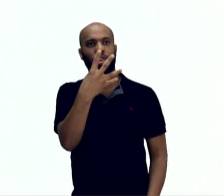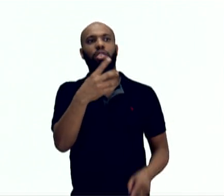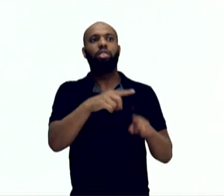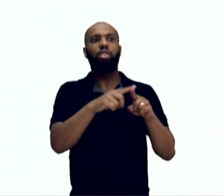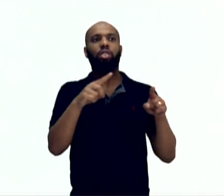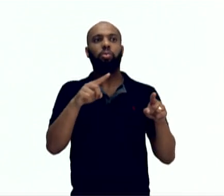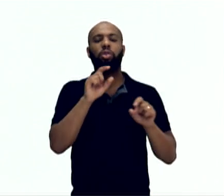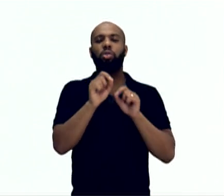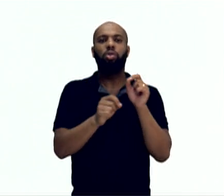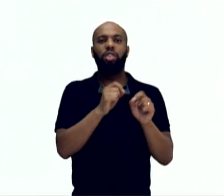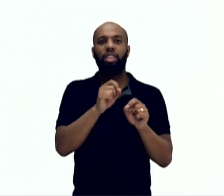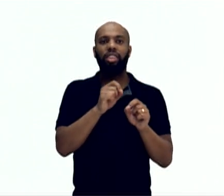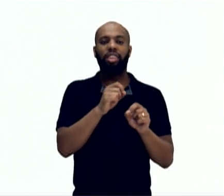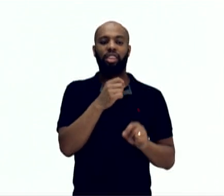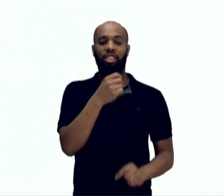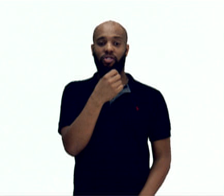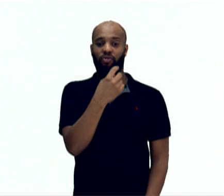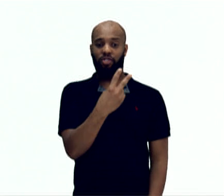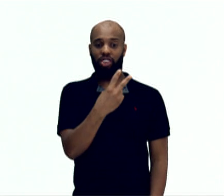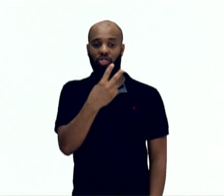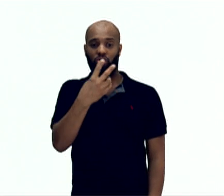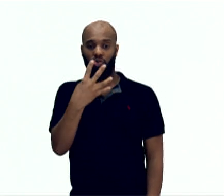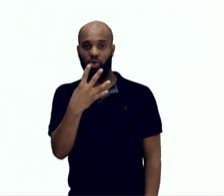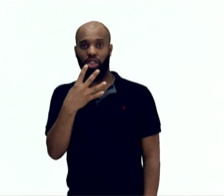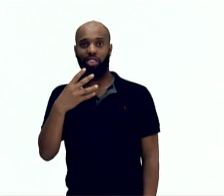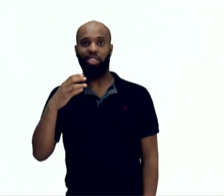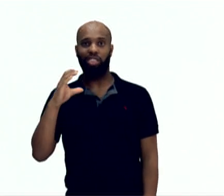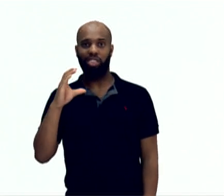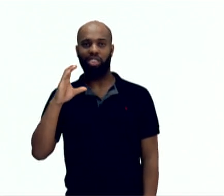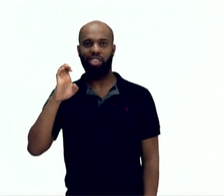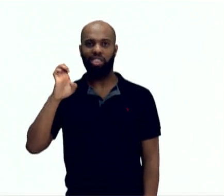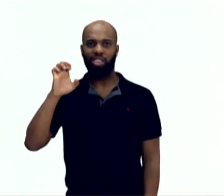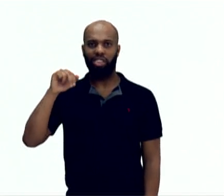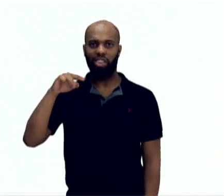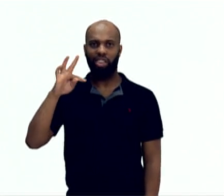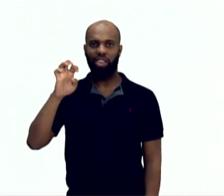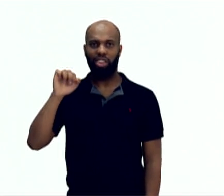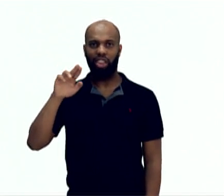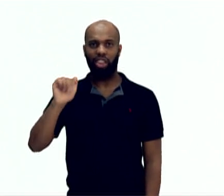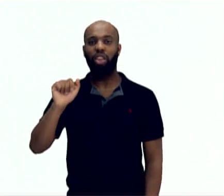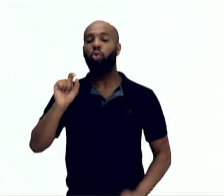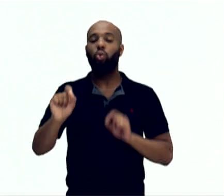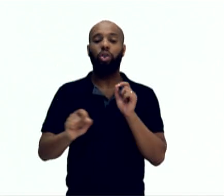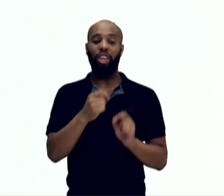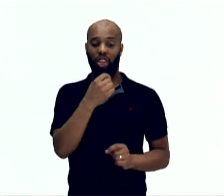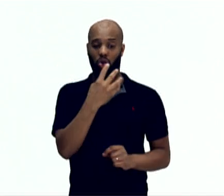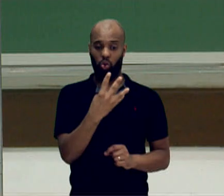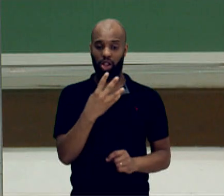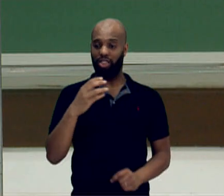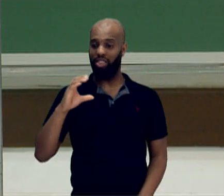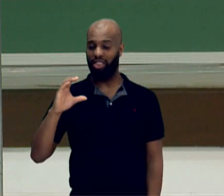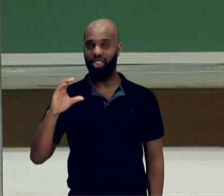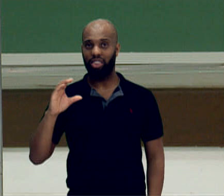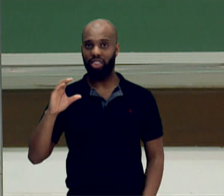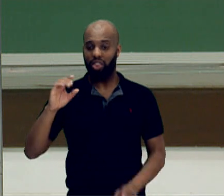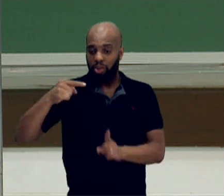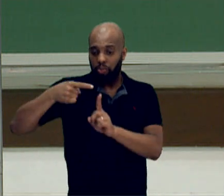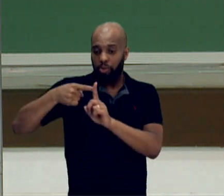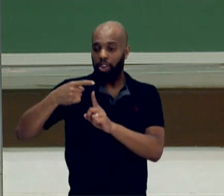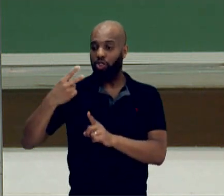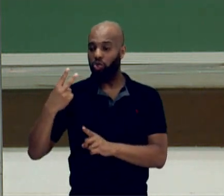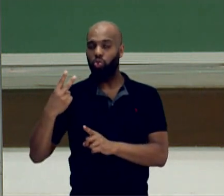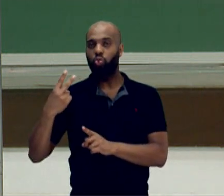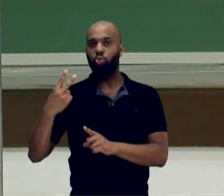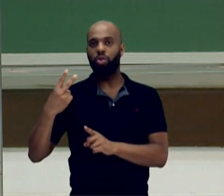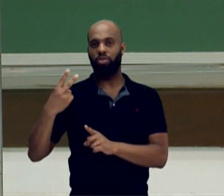olha, 24 centenas. 24 centenas são 4 centenas e 2 unidades de